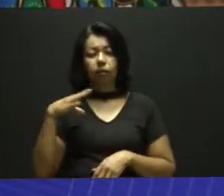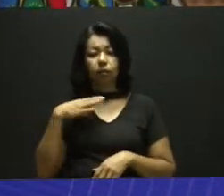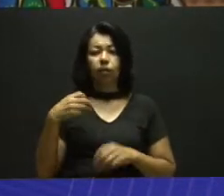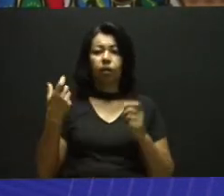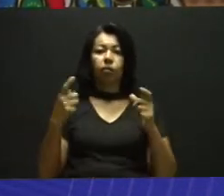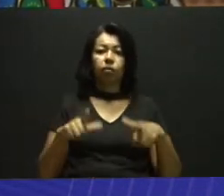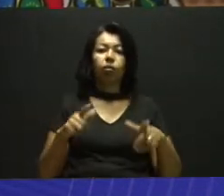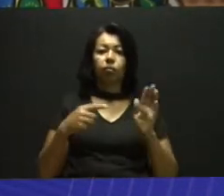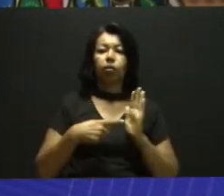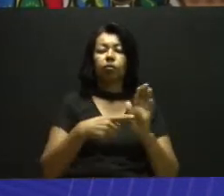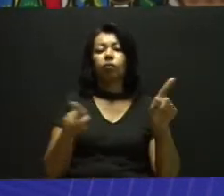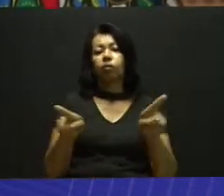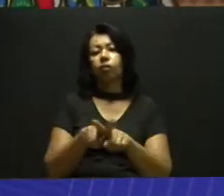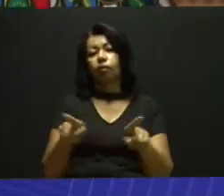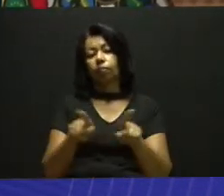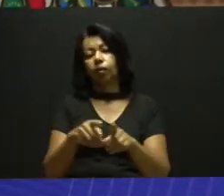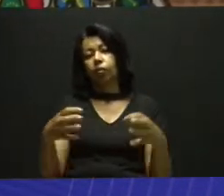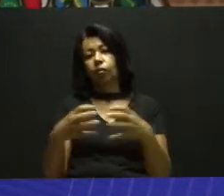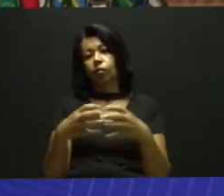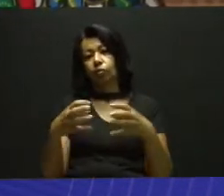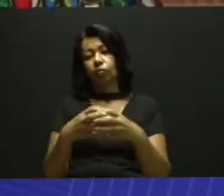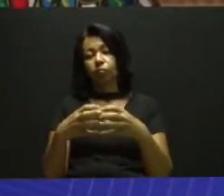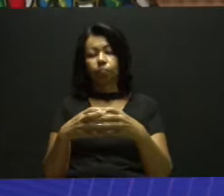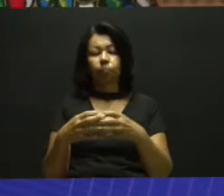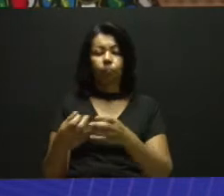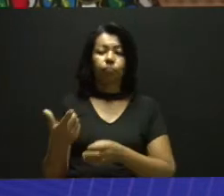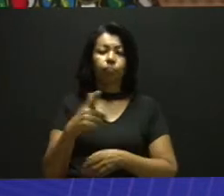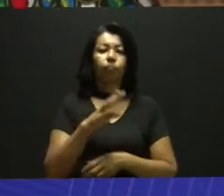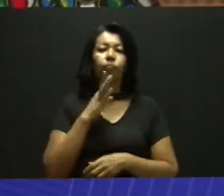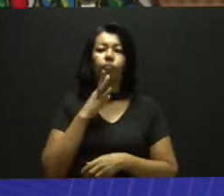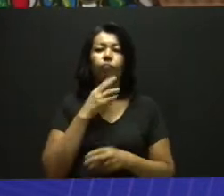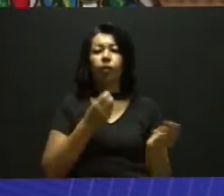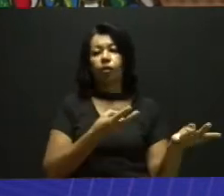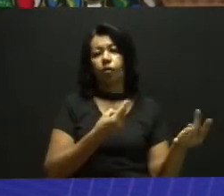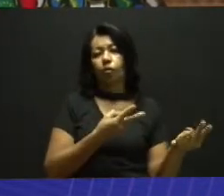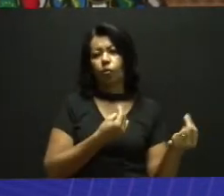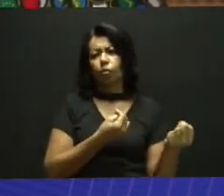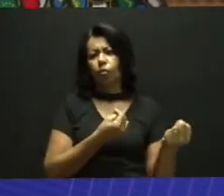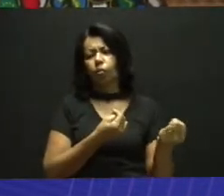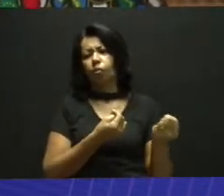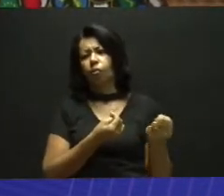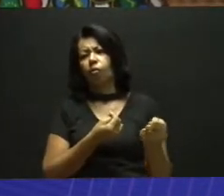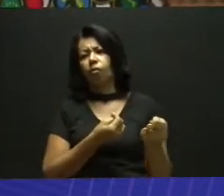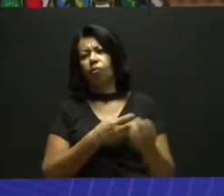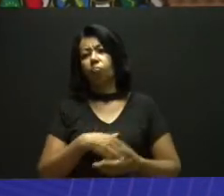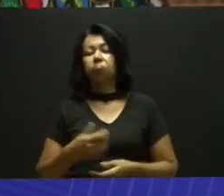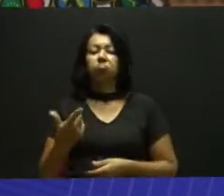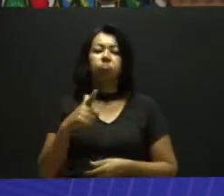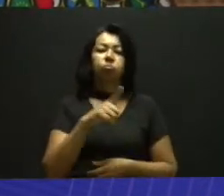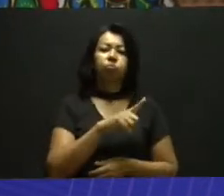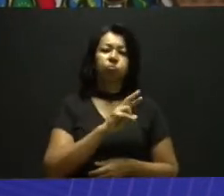apresentou um conjunto com a corporação local conhecida como juju dem que music